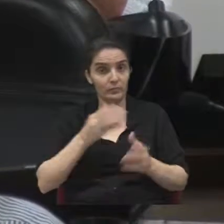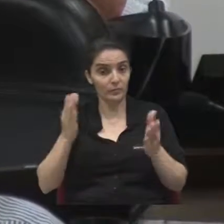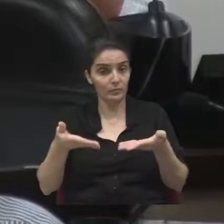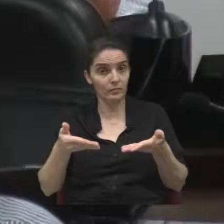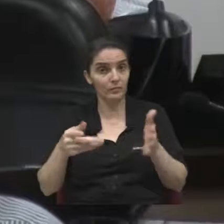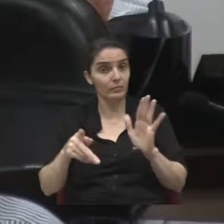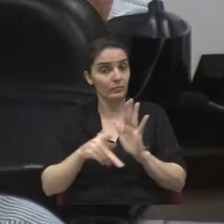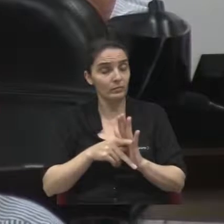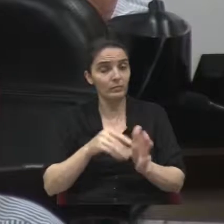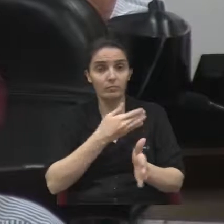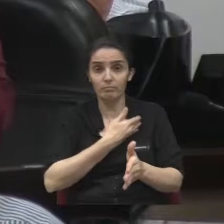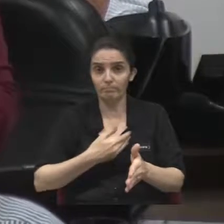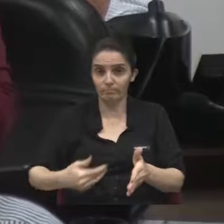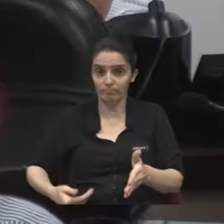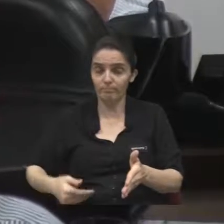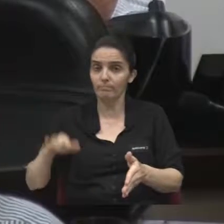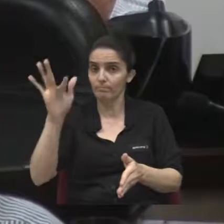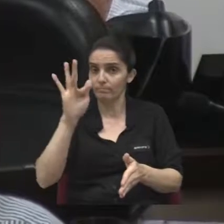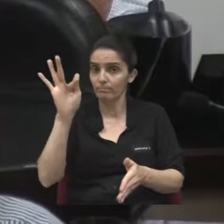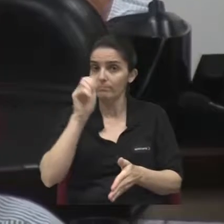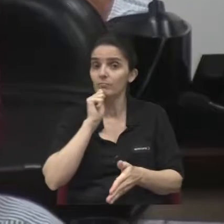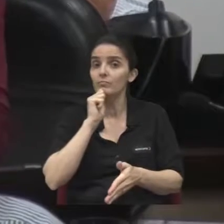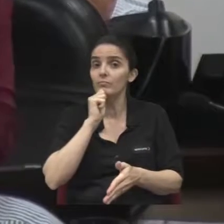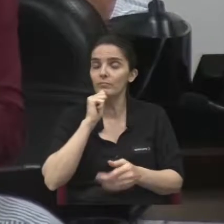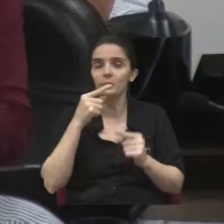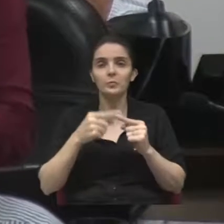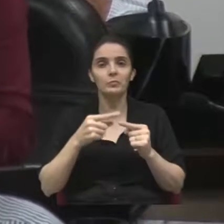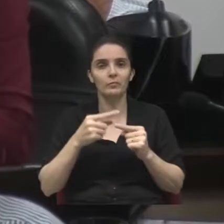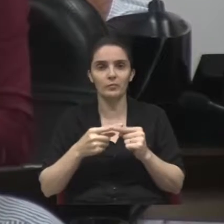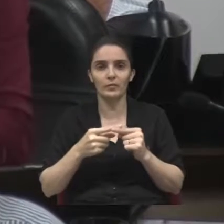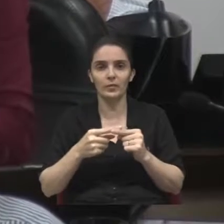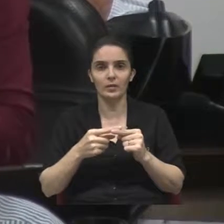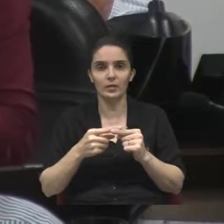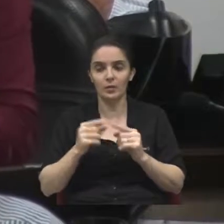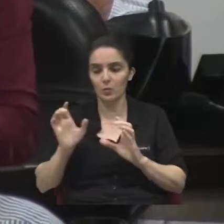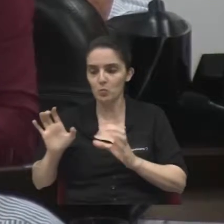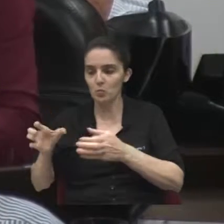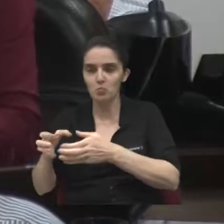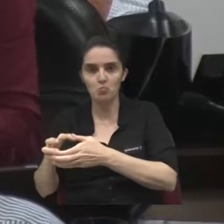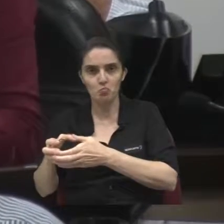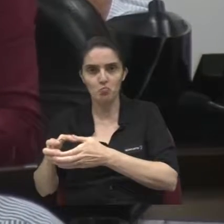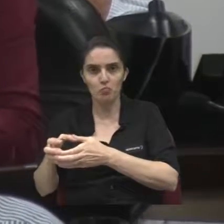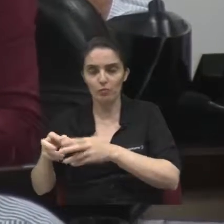federal, porque ainda assim é um movimento de reforma agrária,